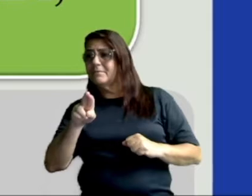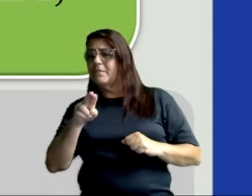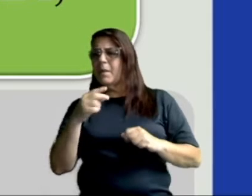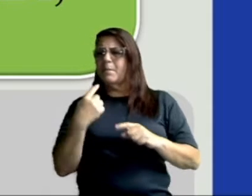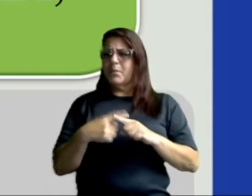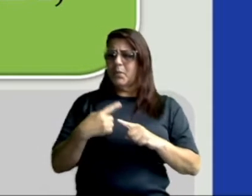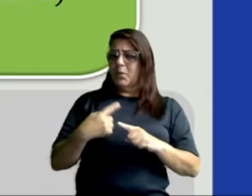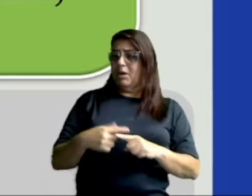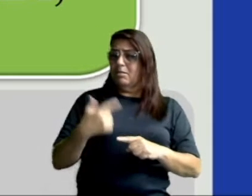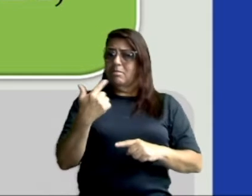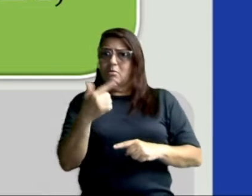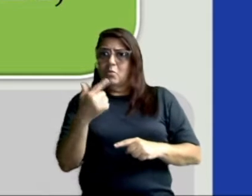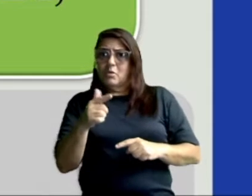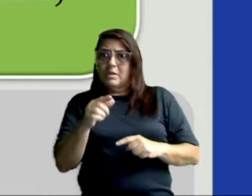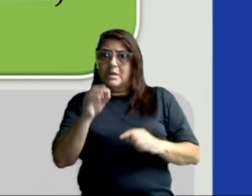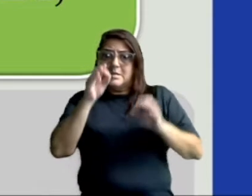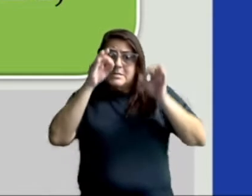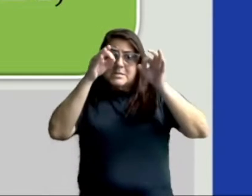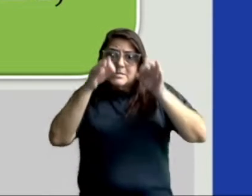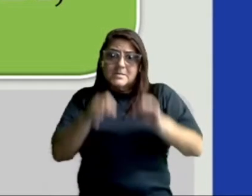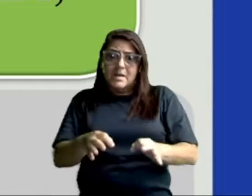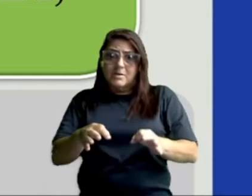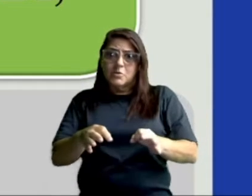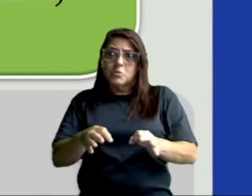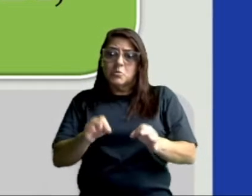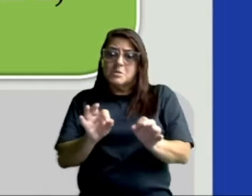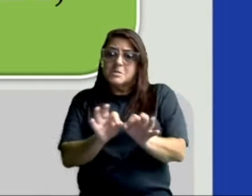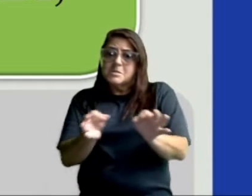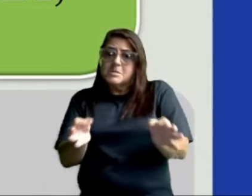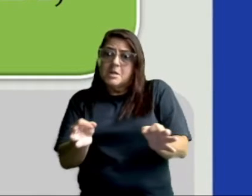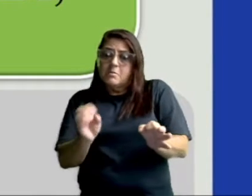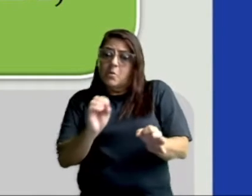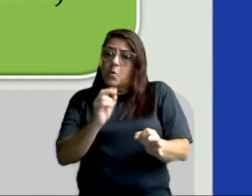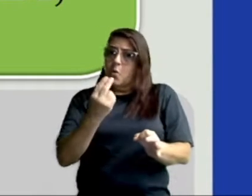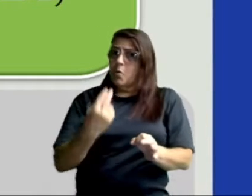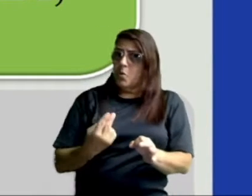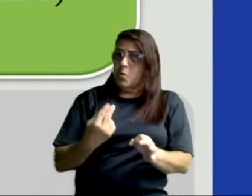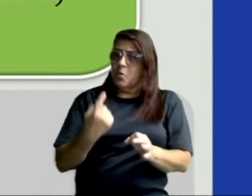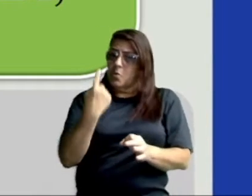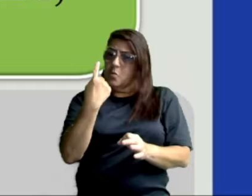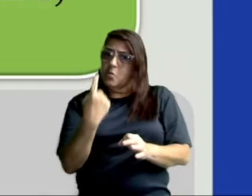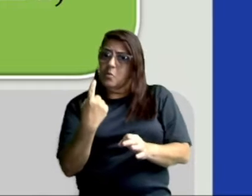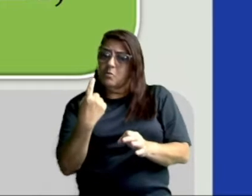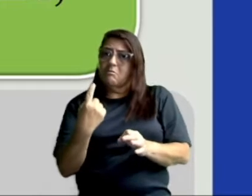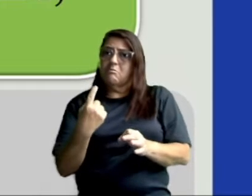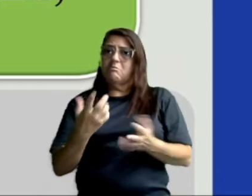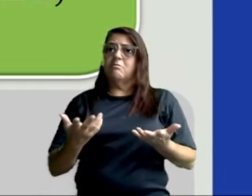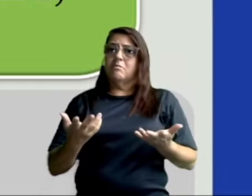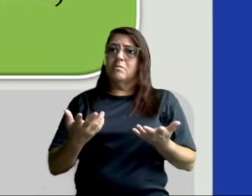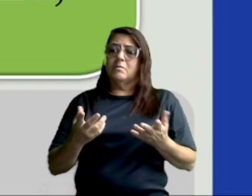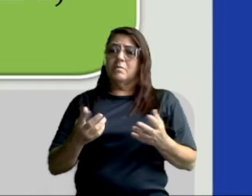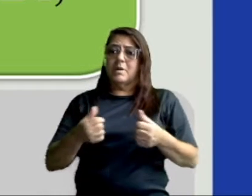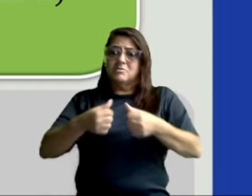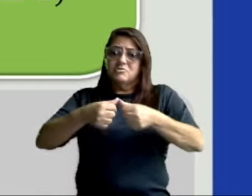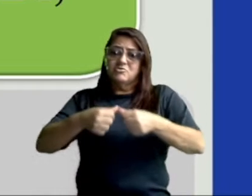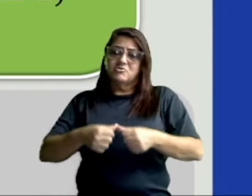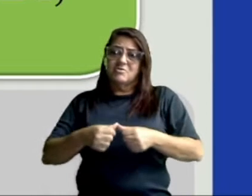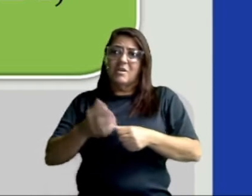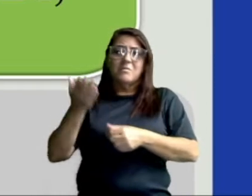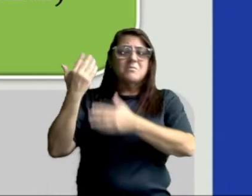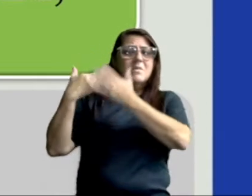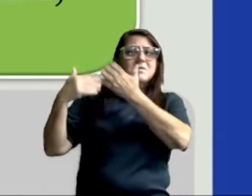não tem uma forma certa, uma forma simples ou apenas uma forma para estar no